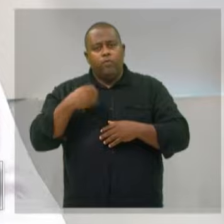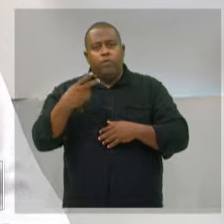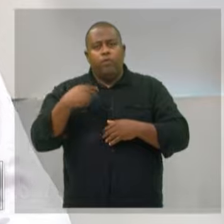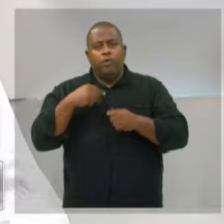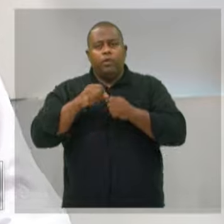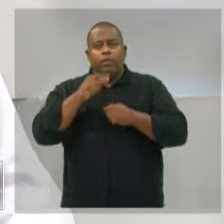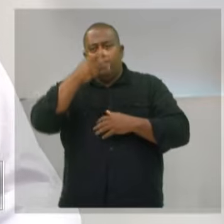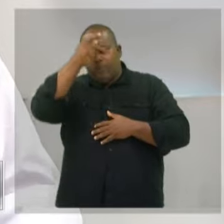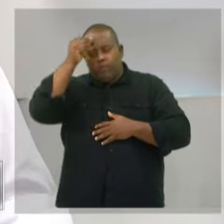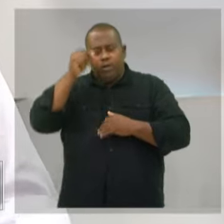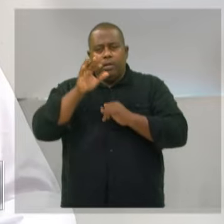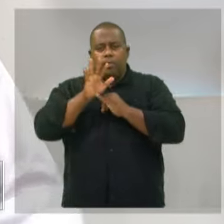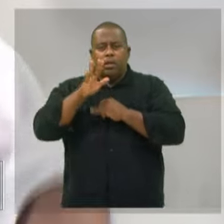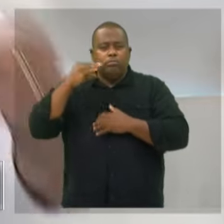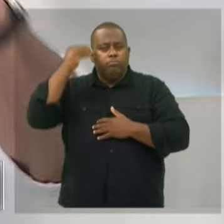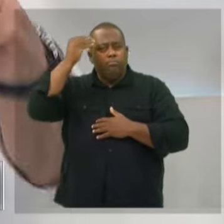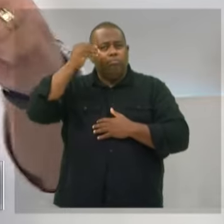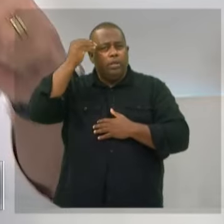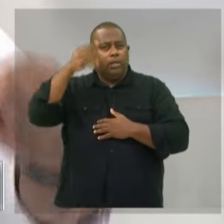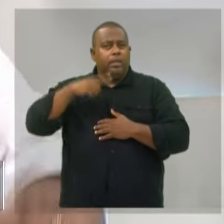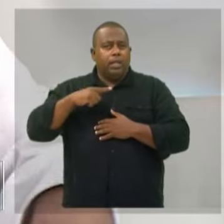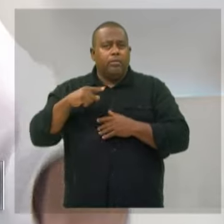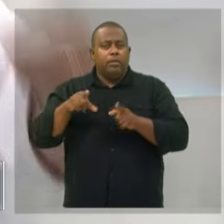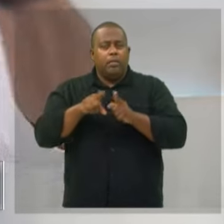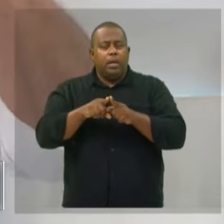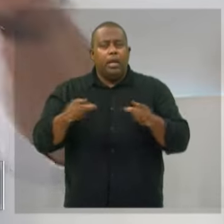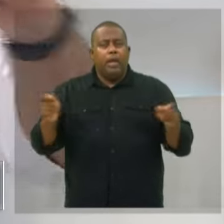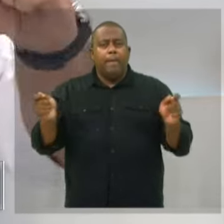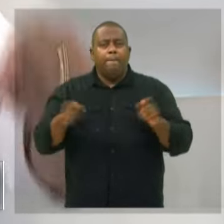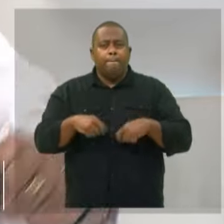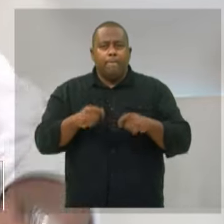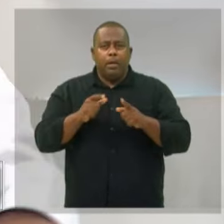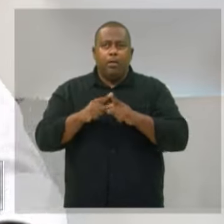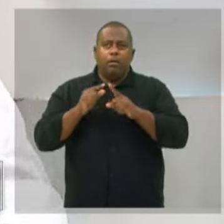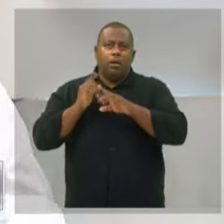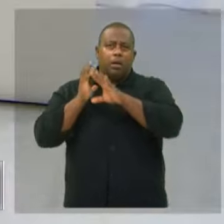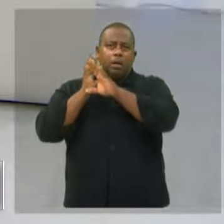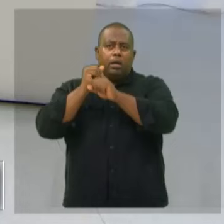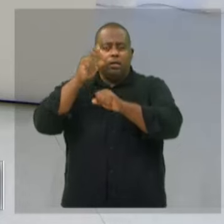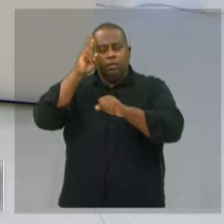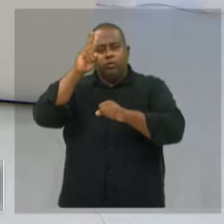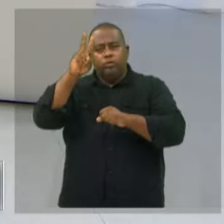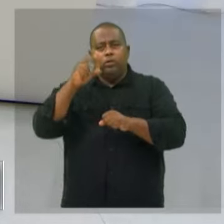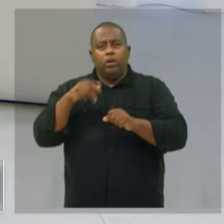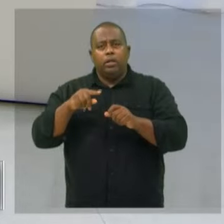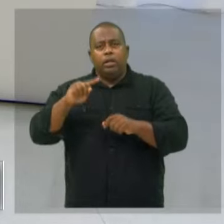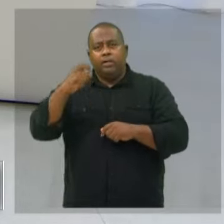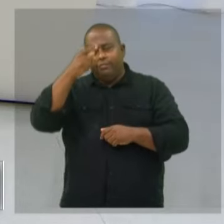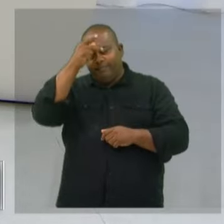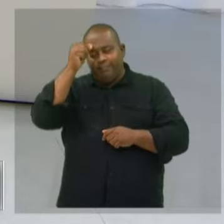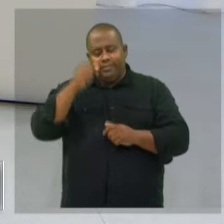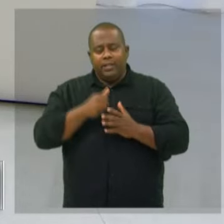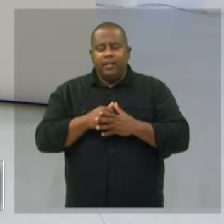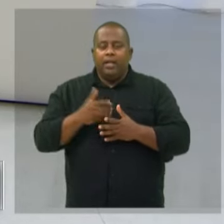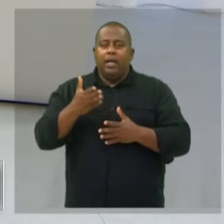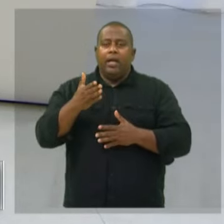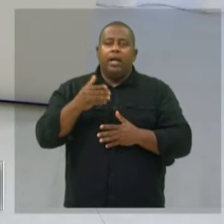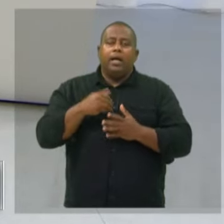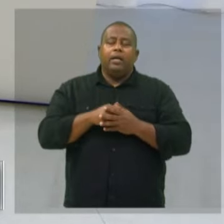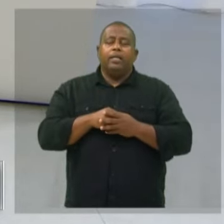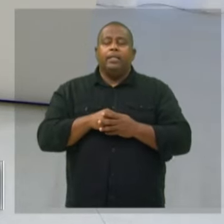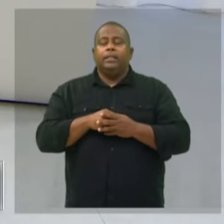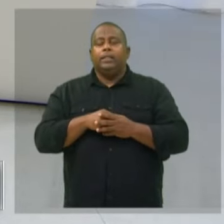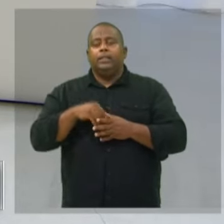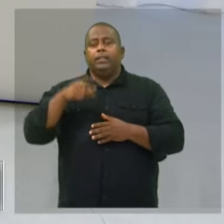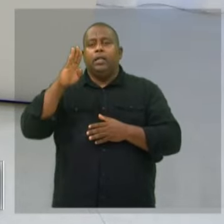de Camaçari com a experiência que eu tenho e a capacidade e o legado que eu tenho no município obgado candidato candidato Osvaldinho tem agora 1